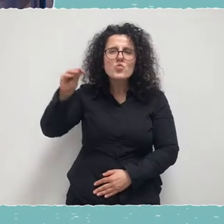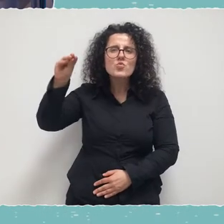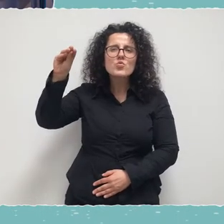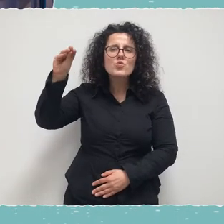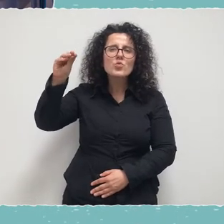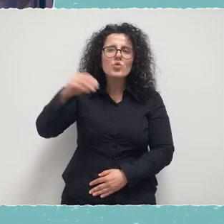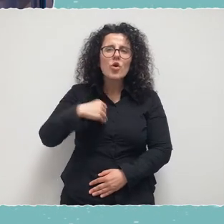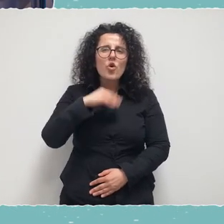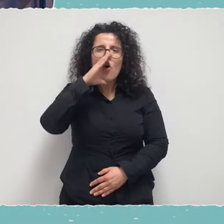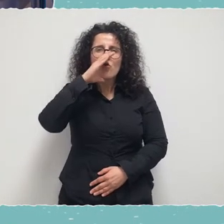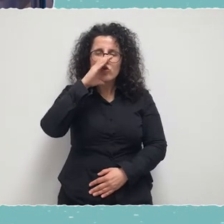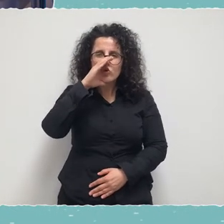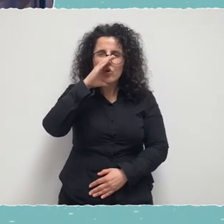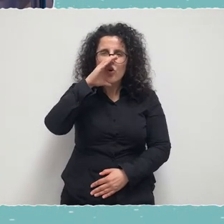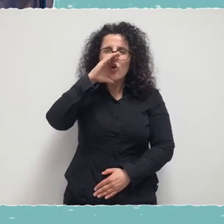merendar.